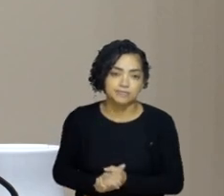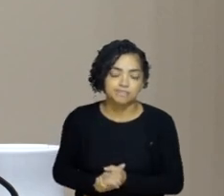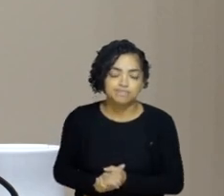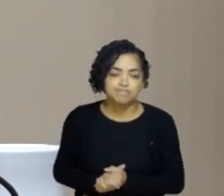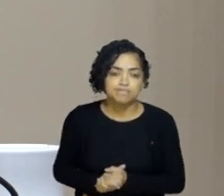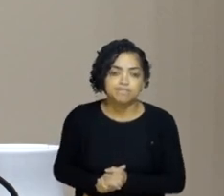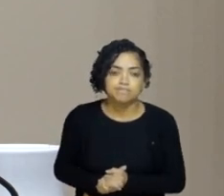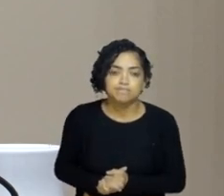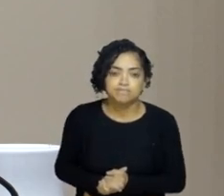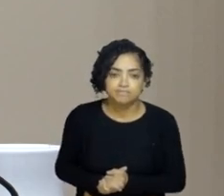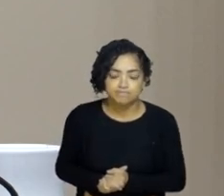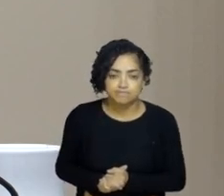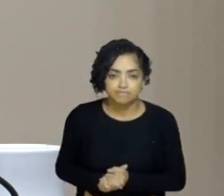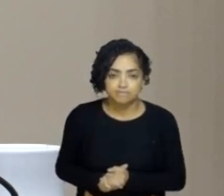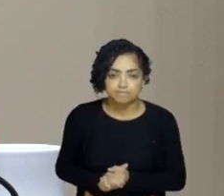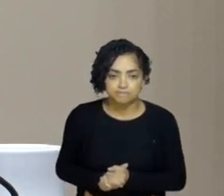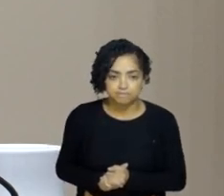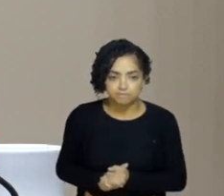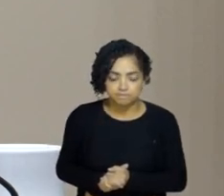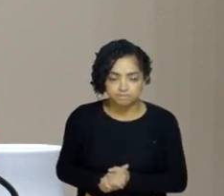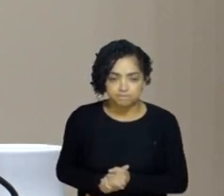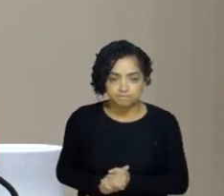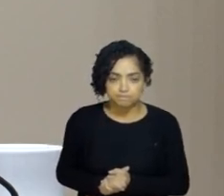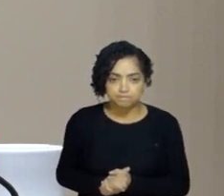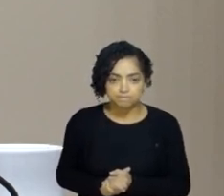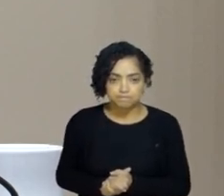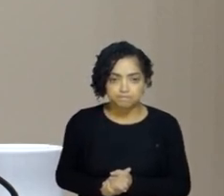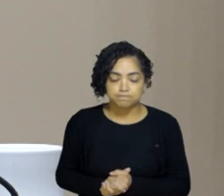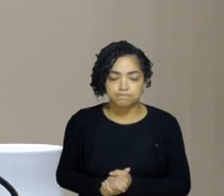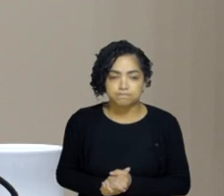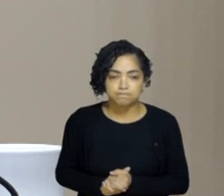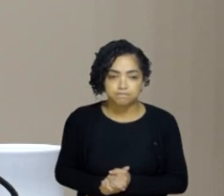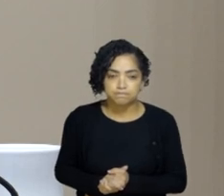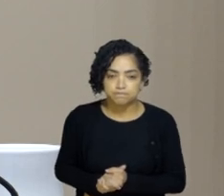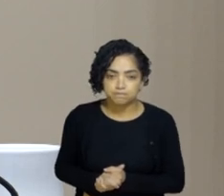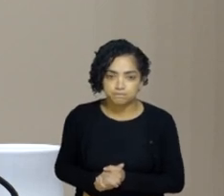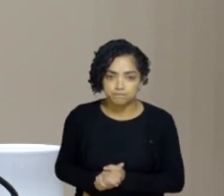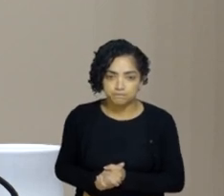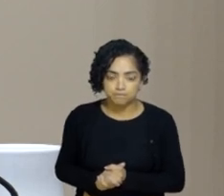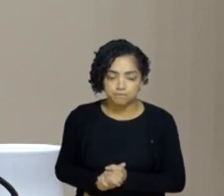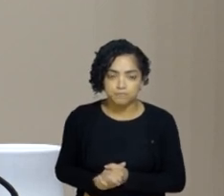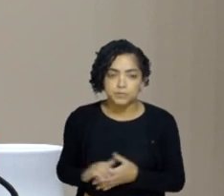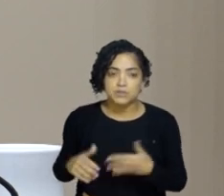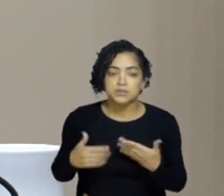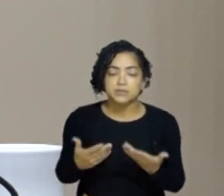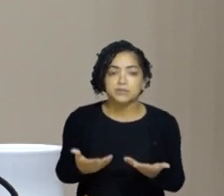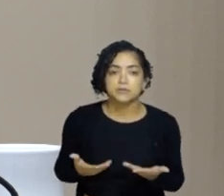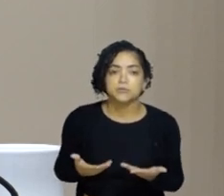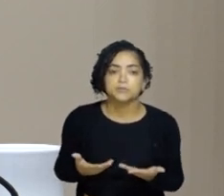com a bandidagem, deputado Marcos. Então,